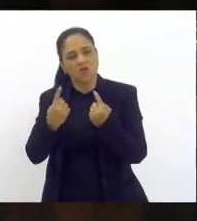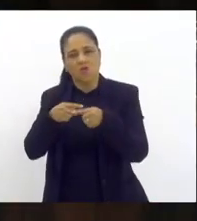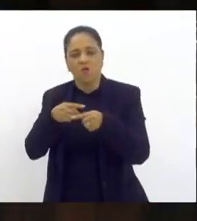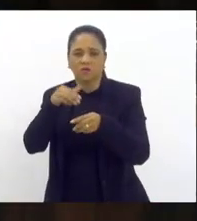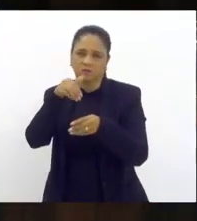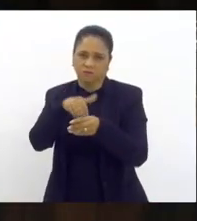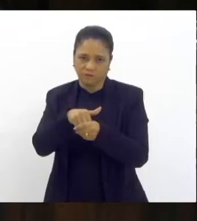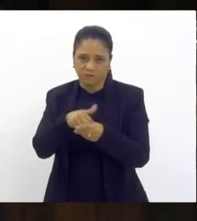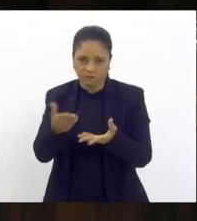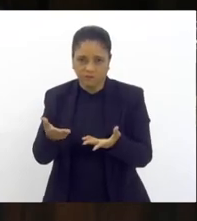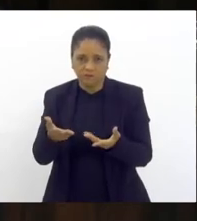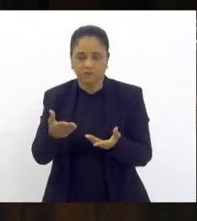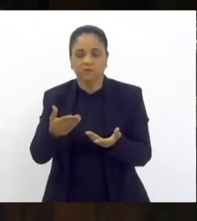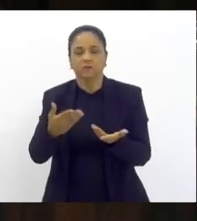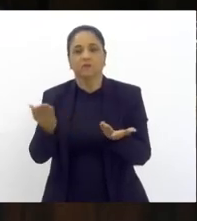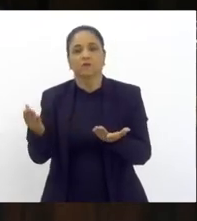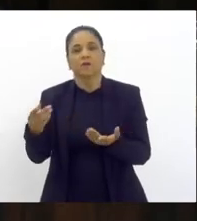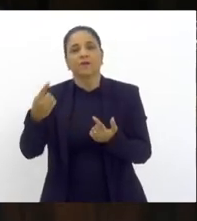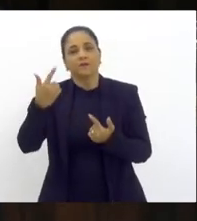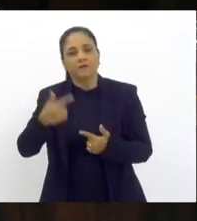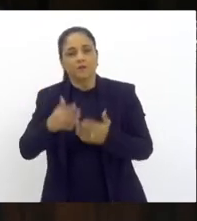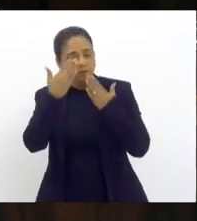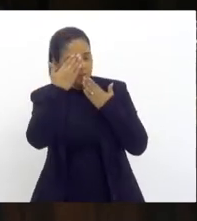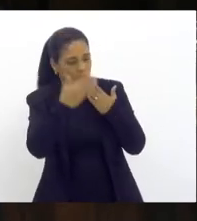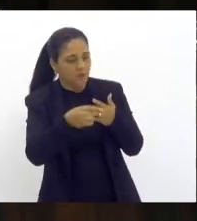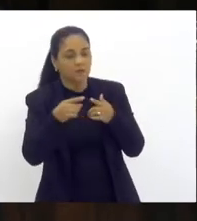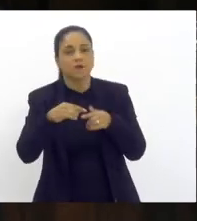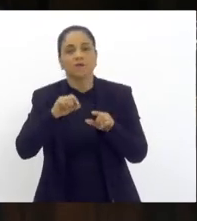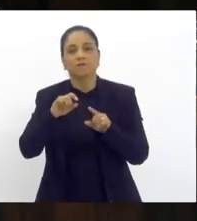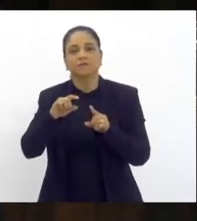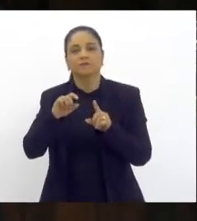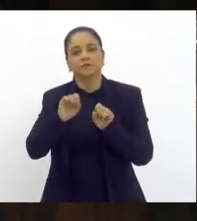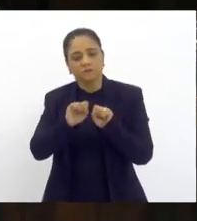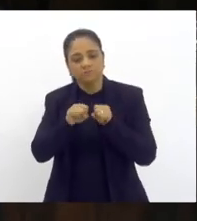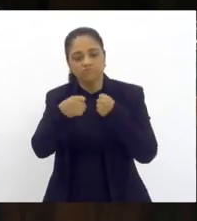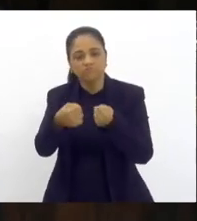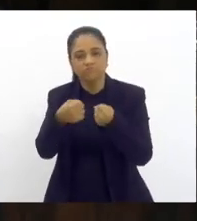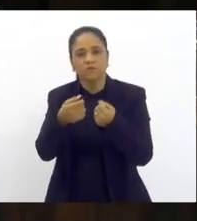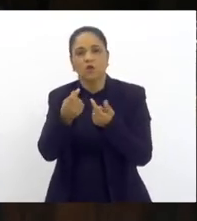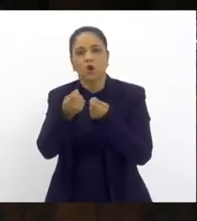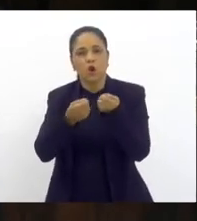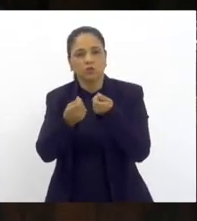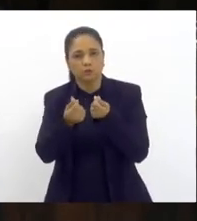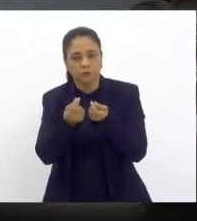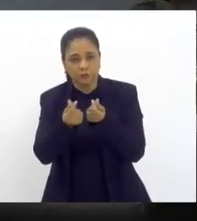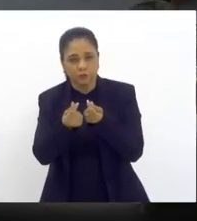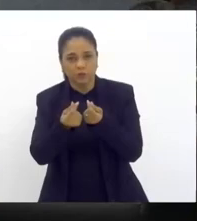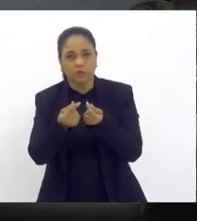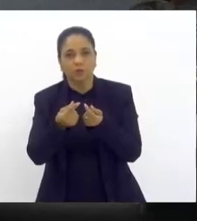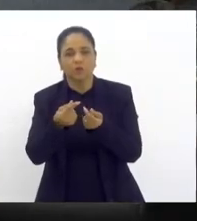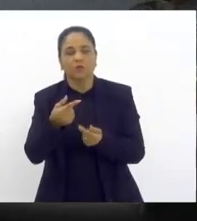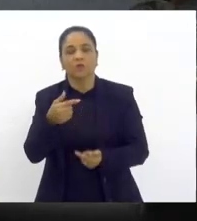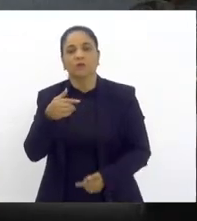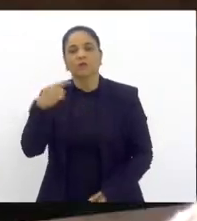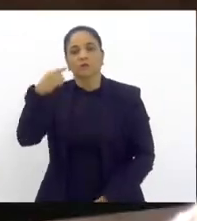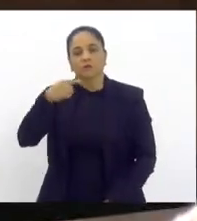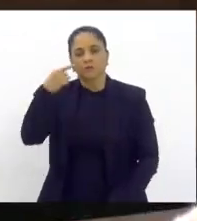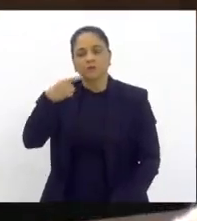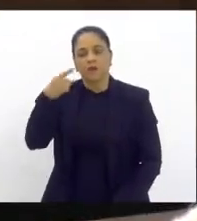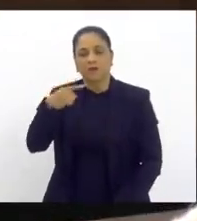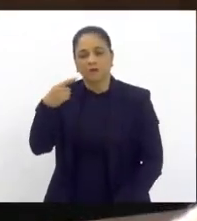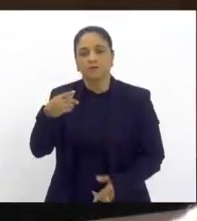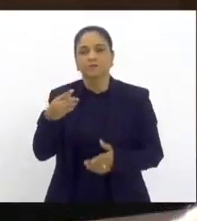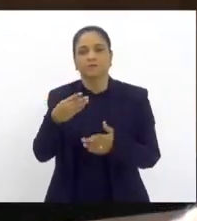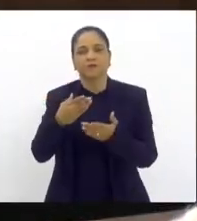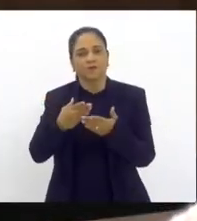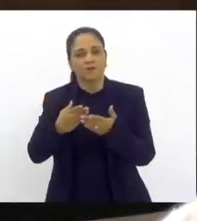Para proferir parecer pela defesa do consumidor, deputado Fábio Silva. É favorável à emenda, contrário ao